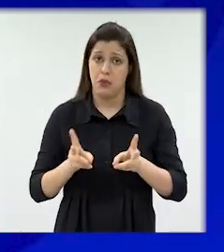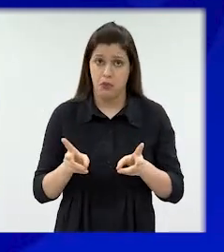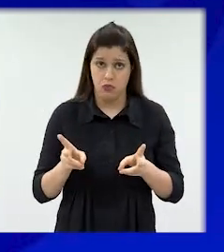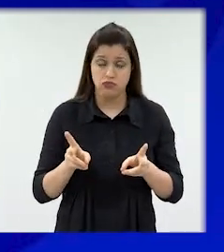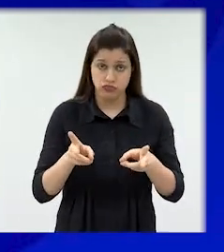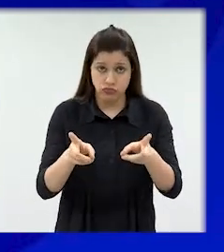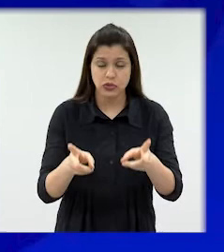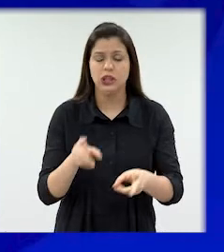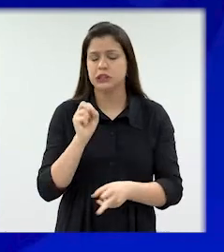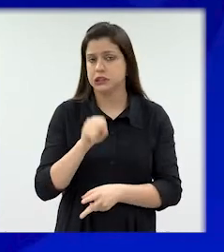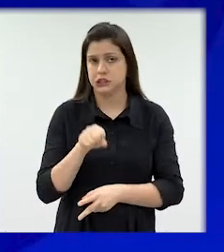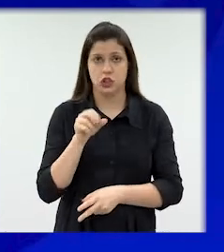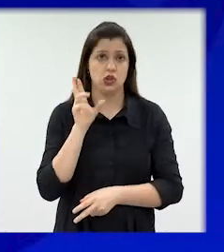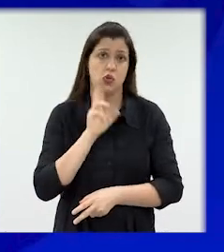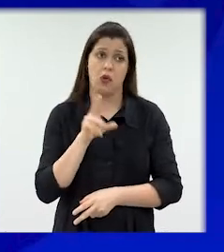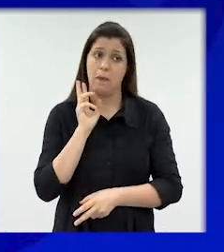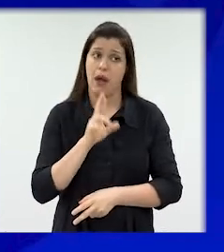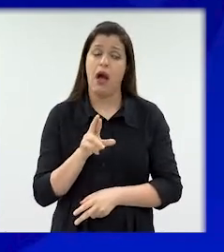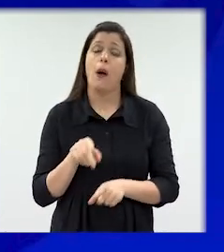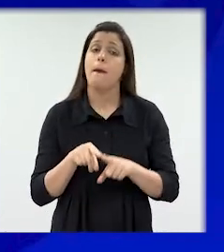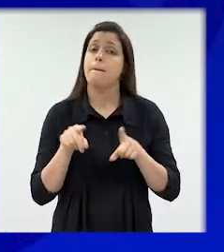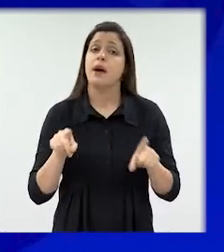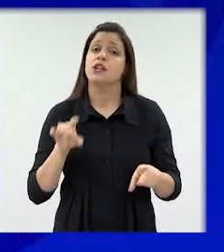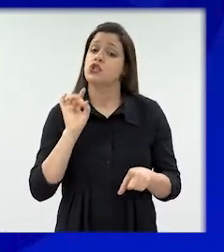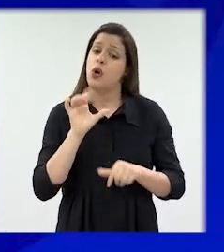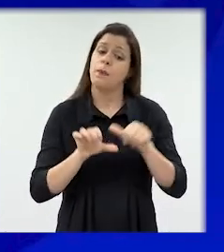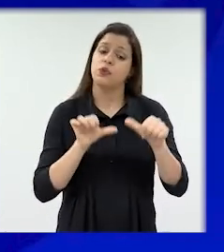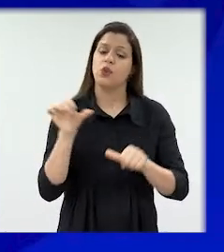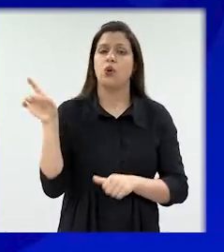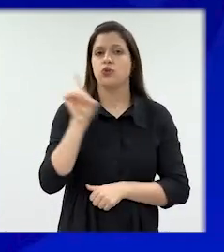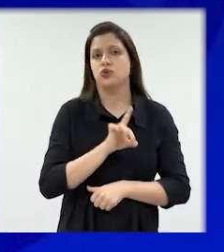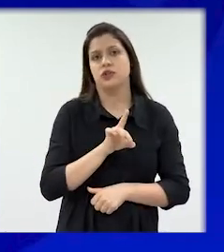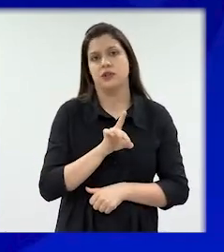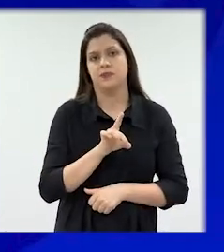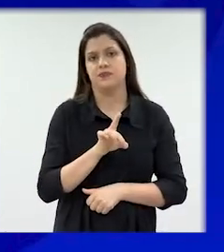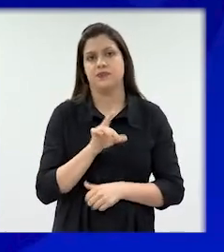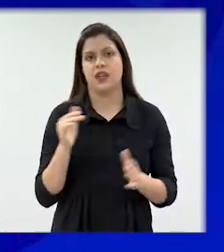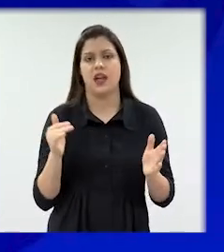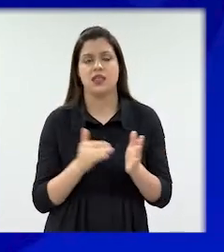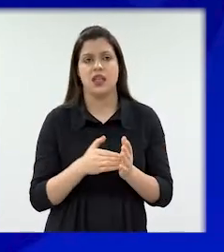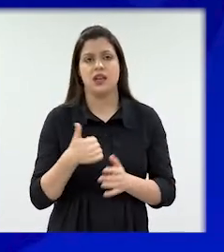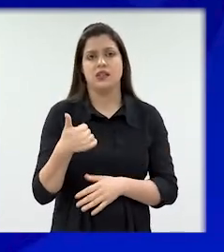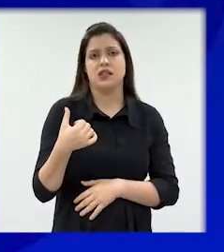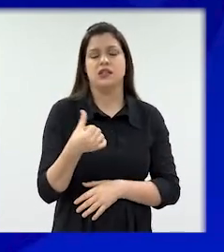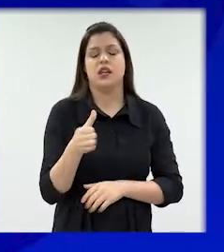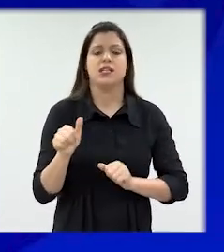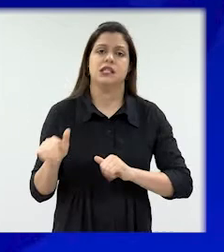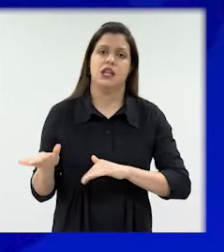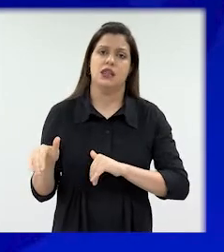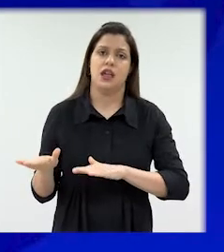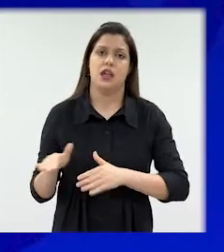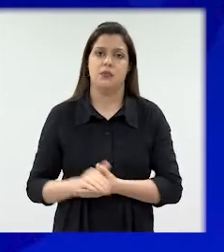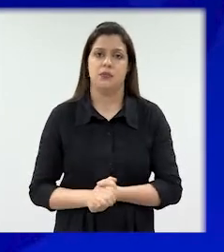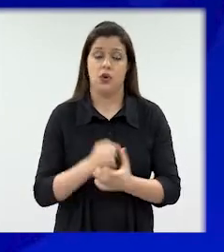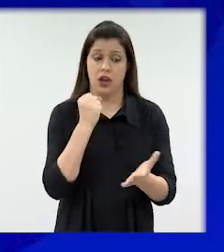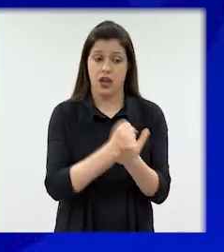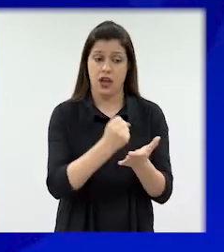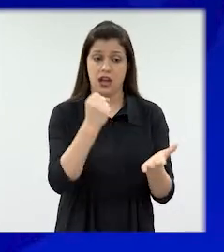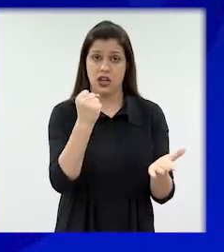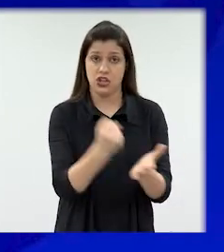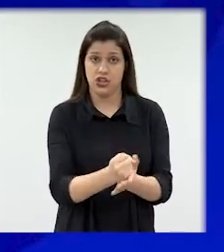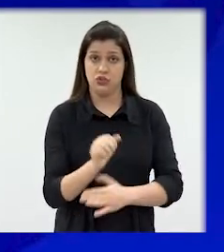com alteração das datas, né? Então, a convenção partidária, por exemplo, pode ser feita até o dia 16 de setembro. Registro